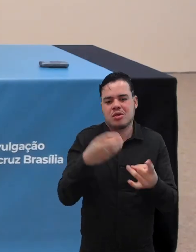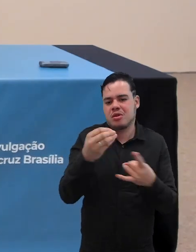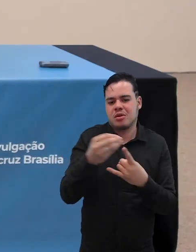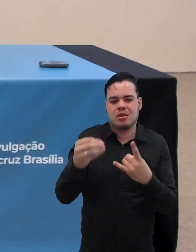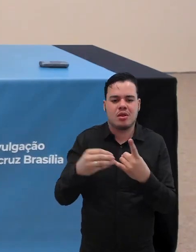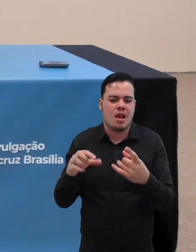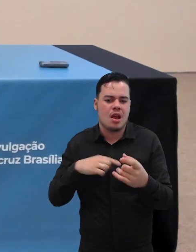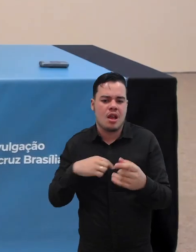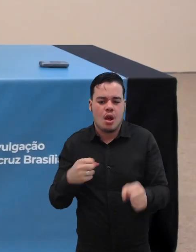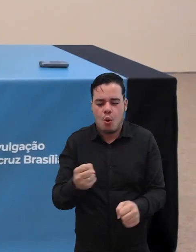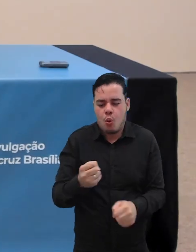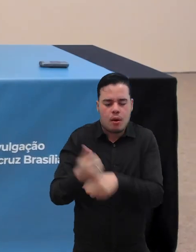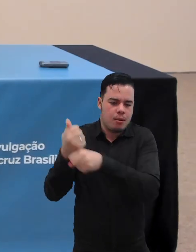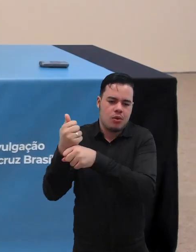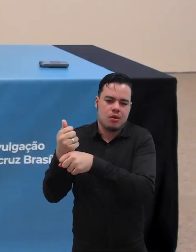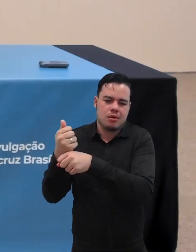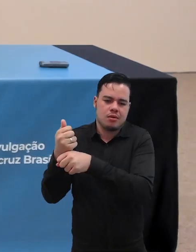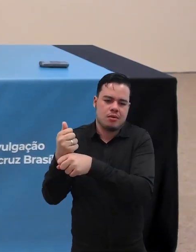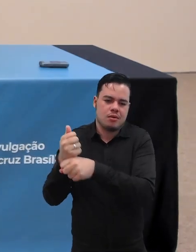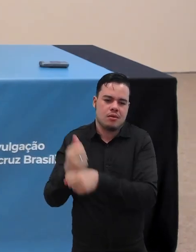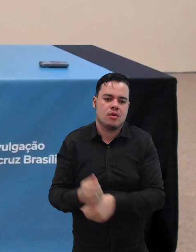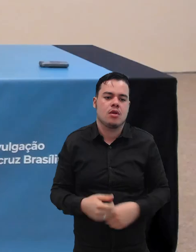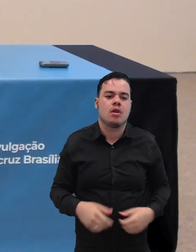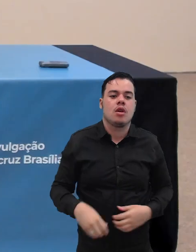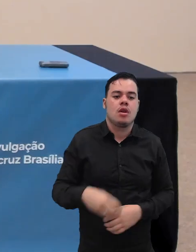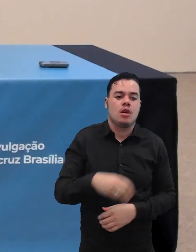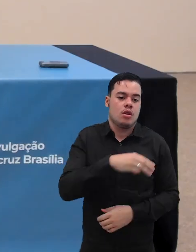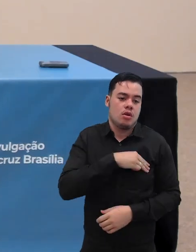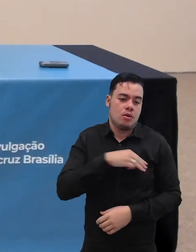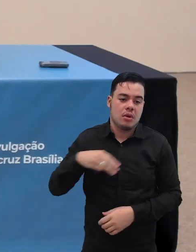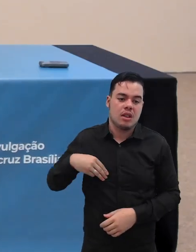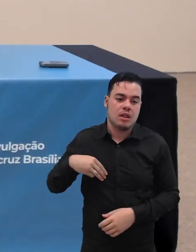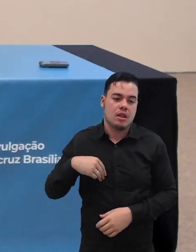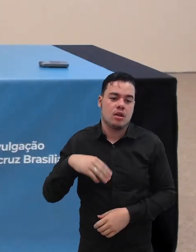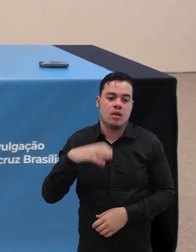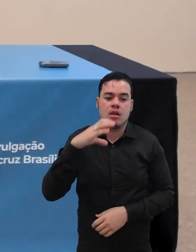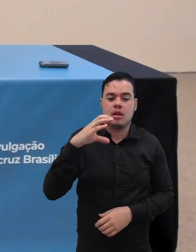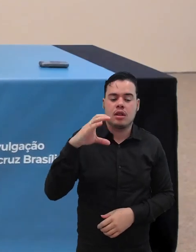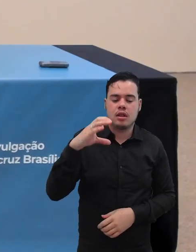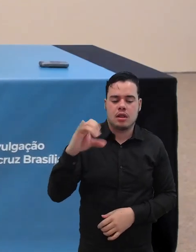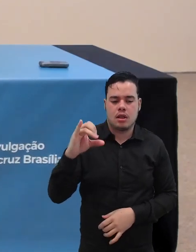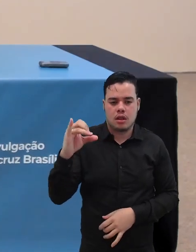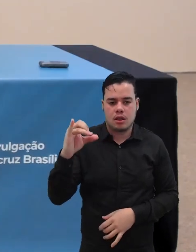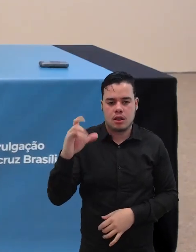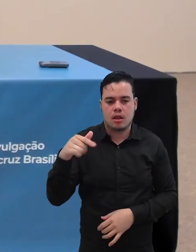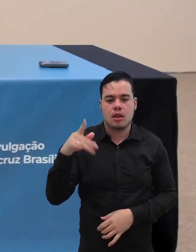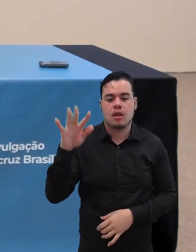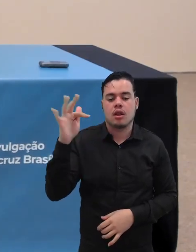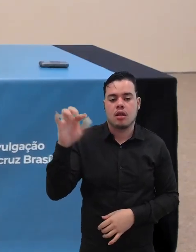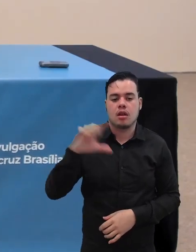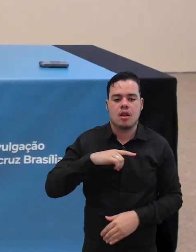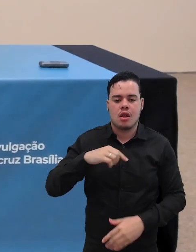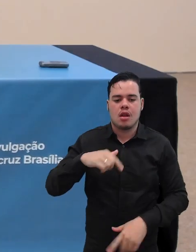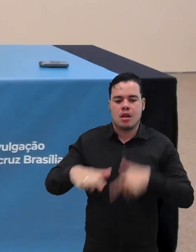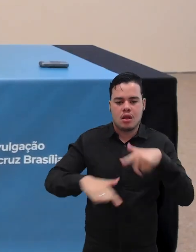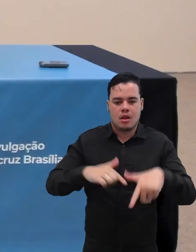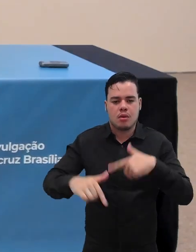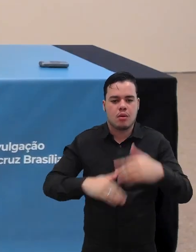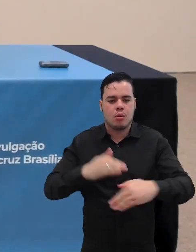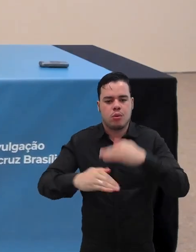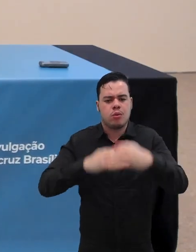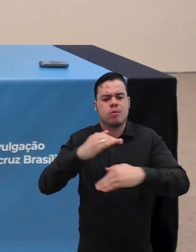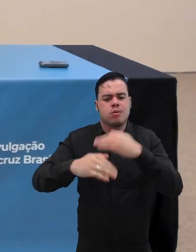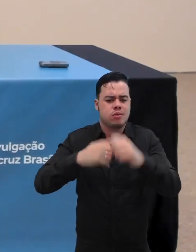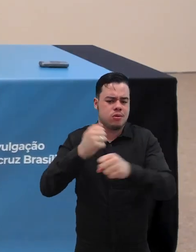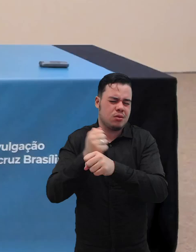da Fiocruz nas missões que o Ministério da Ciência, Tecnologia e Inovação tem trabalhado nos últimos anos. Então, queria dizer aqui da minha